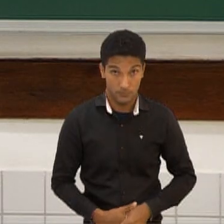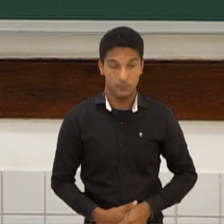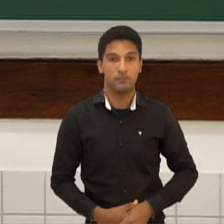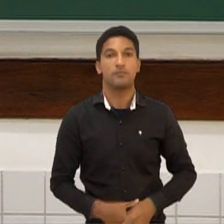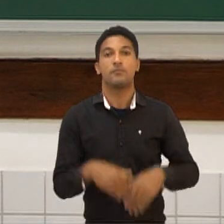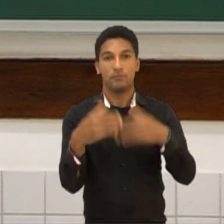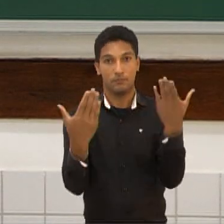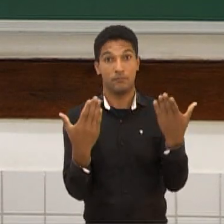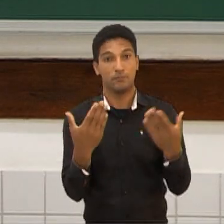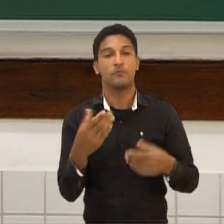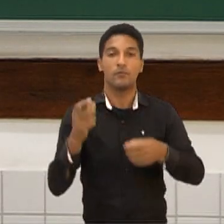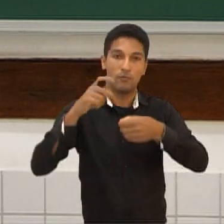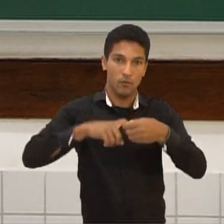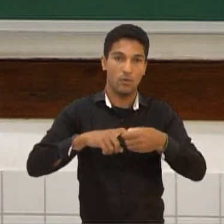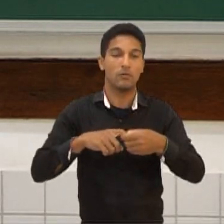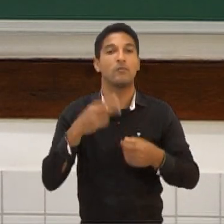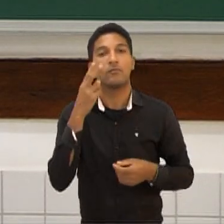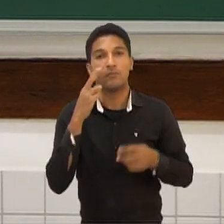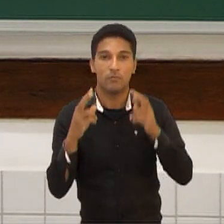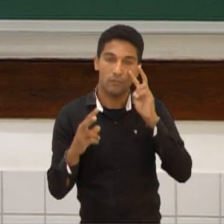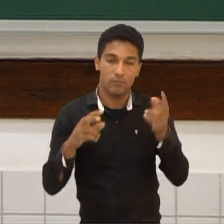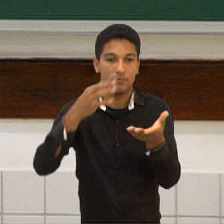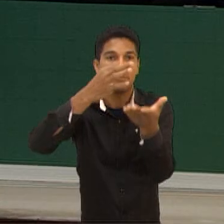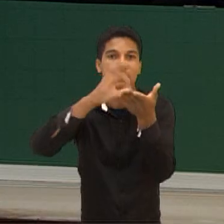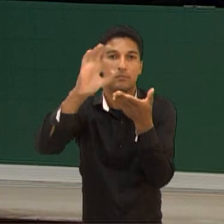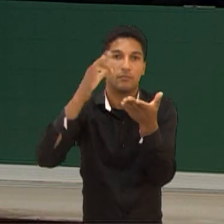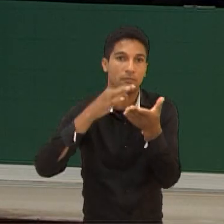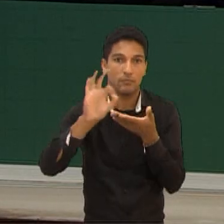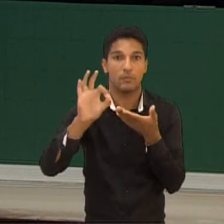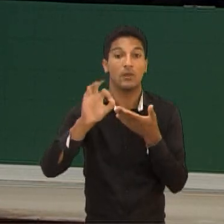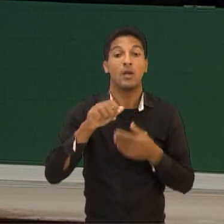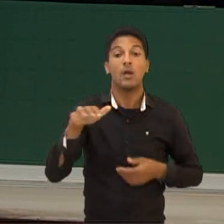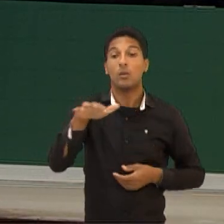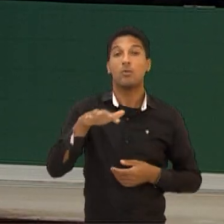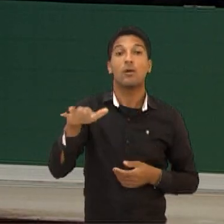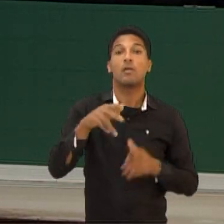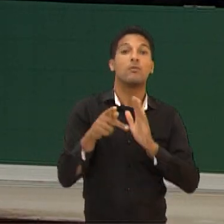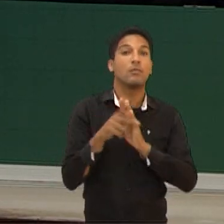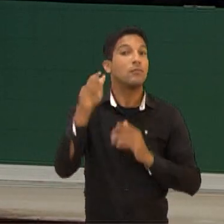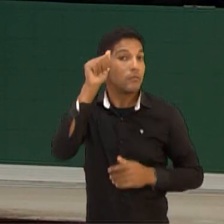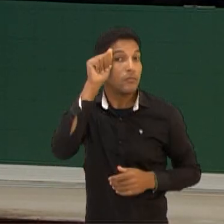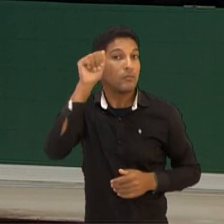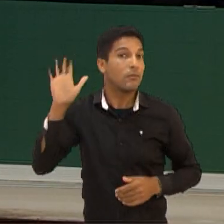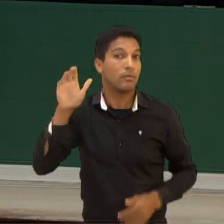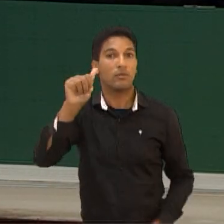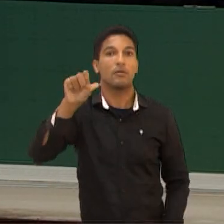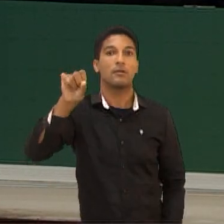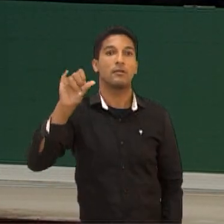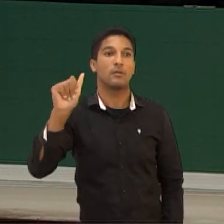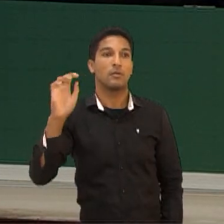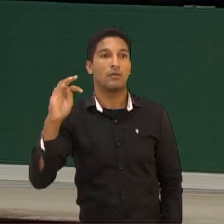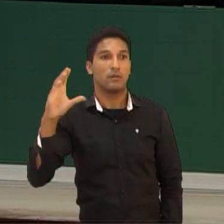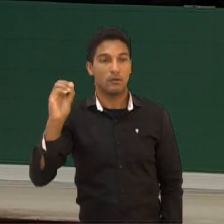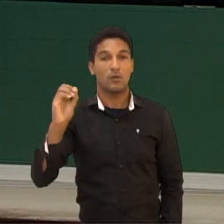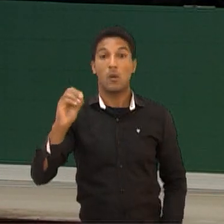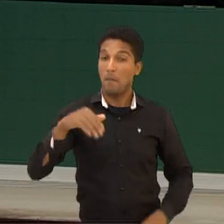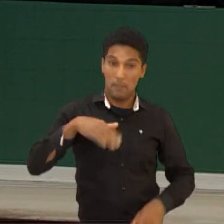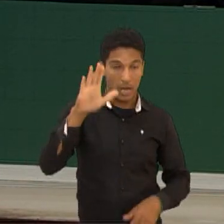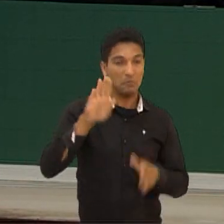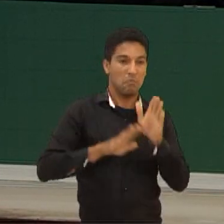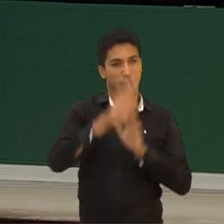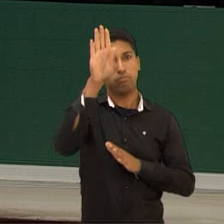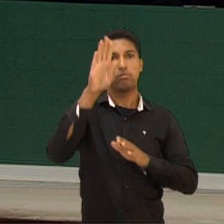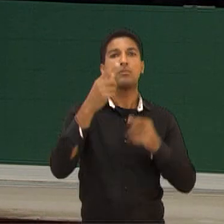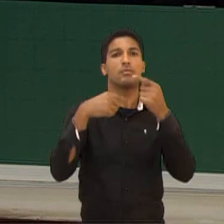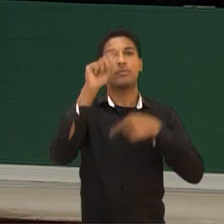No nono, estamos de volta para a correção do nosso questionário. Região do continente asiático de maior destaque na agricultura. Letra A, Oriente